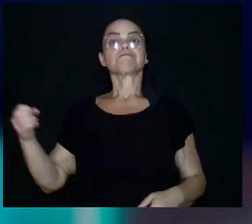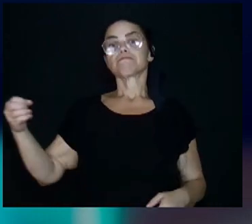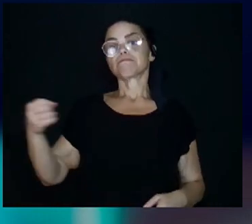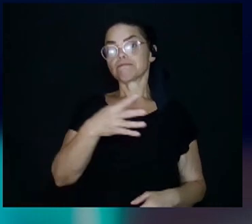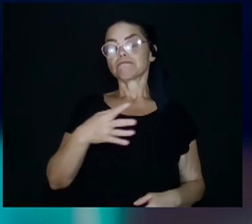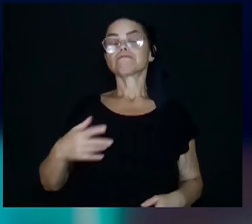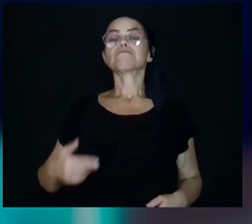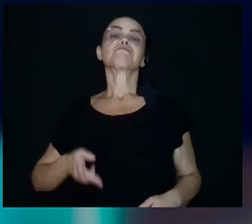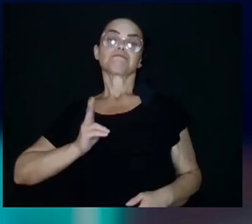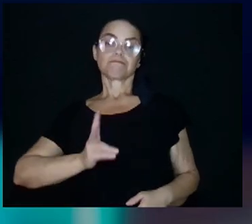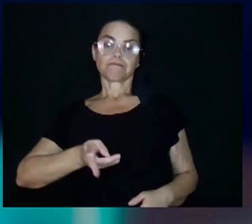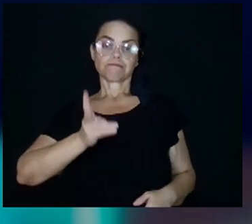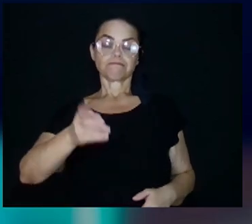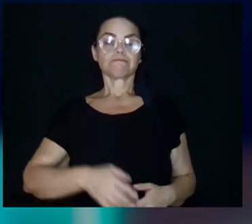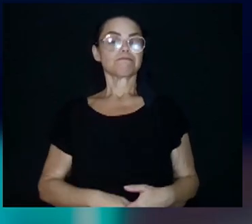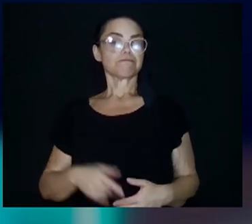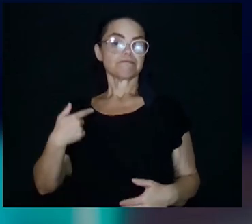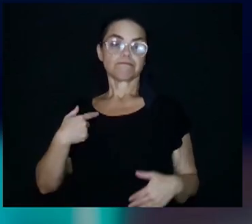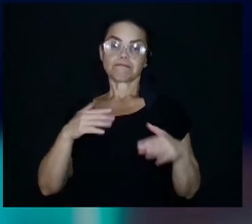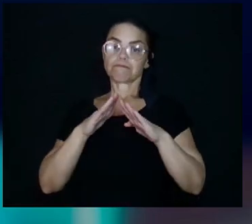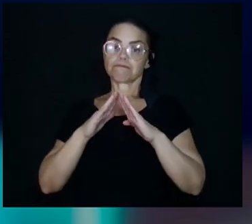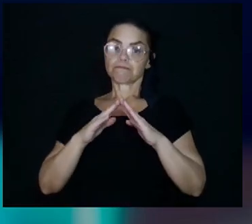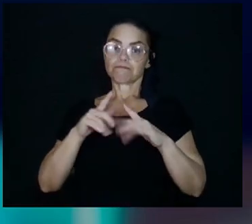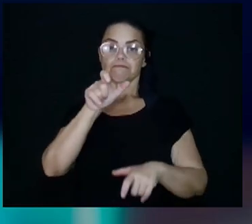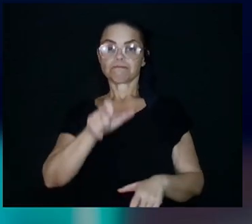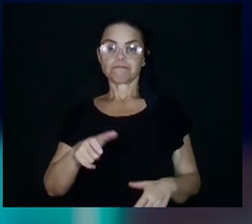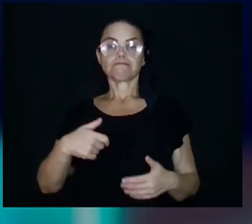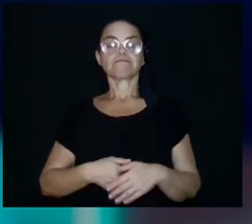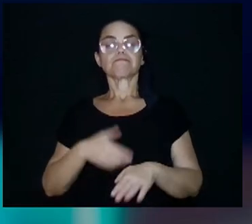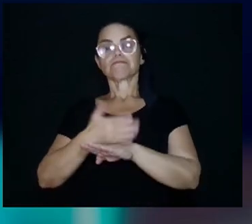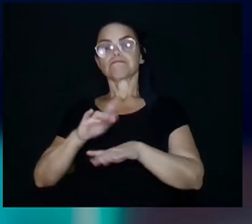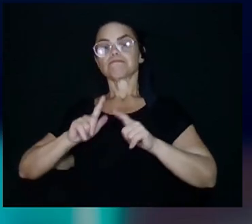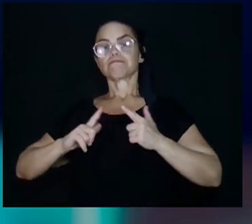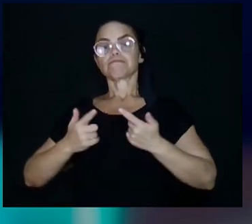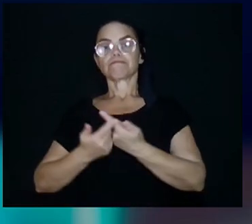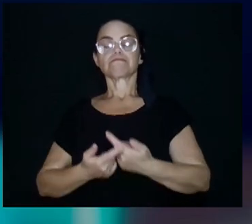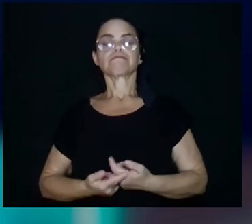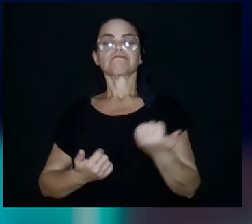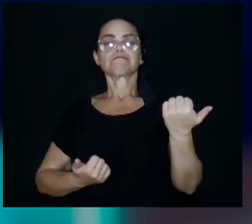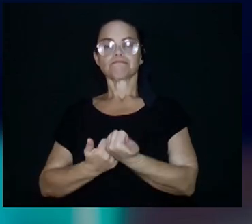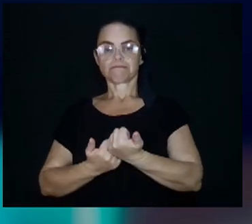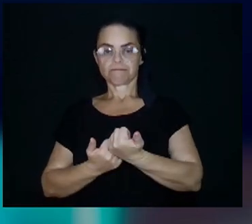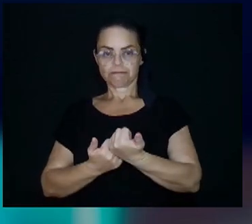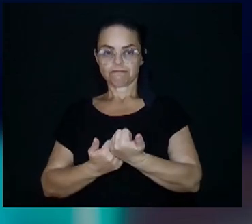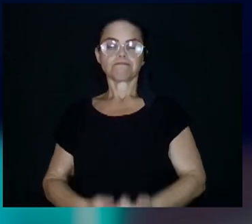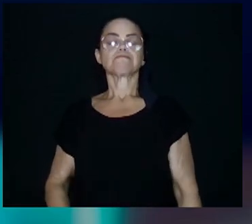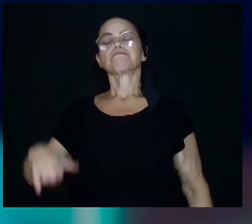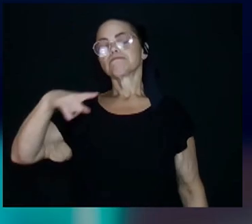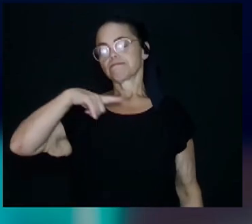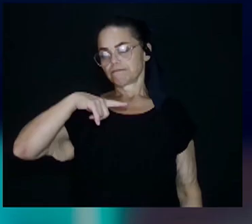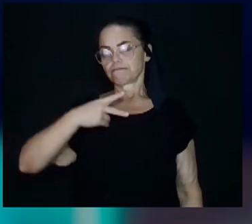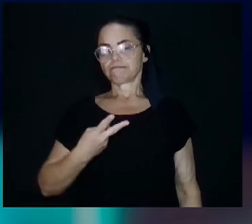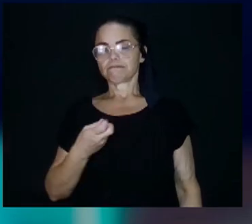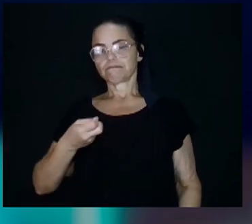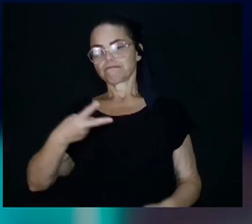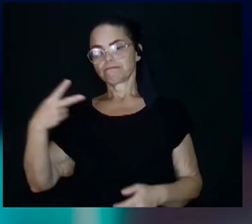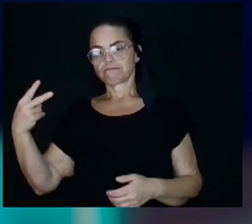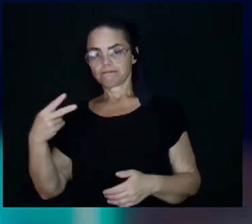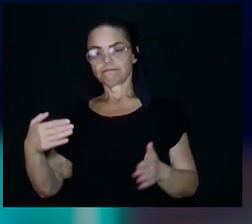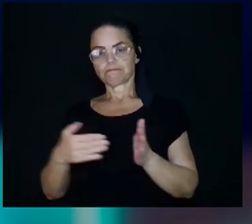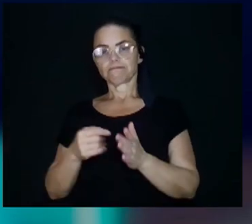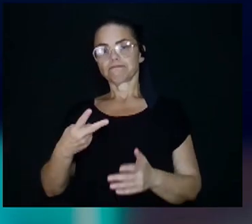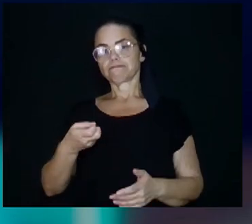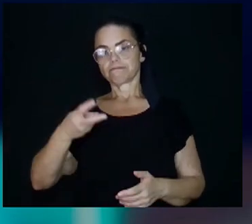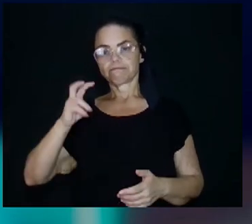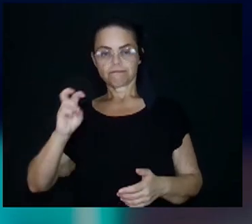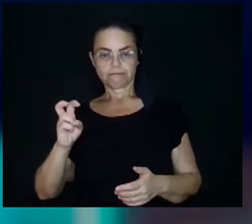pessoa da sua casa participe de um grupo de apoio. A gente tem, de 2022 a 2025, a gente teve